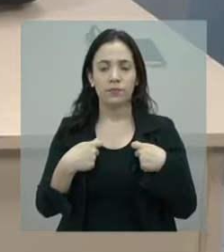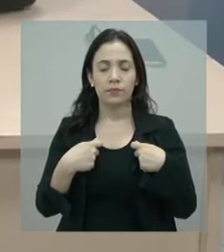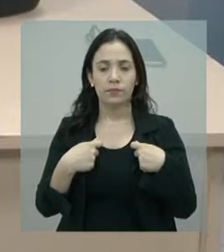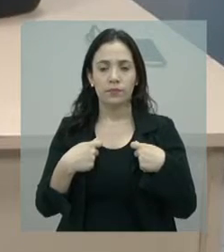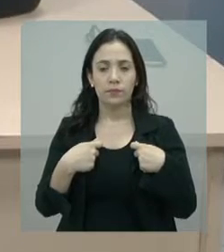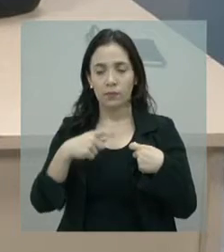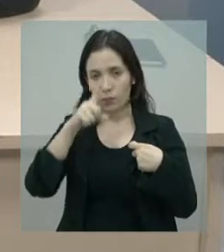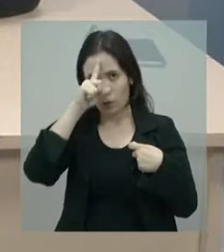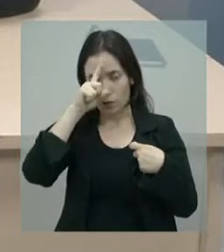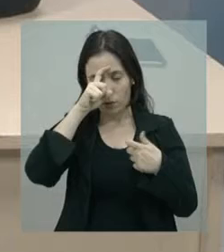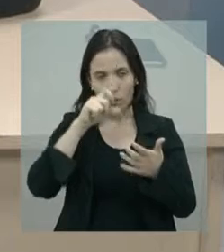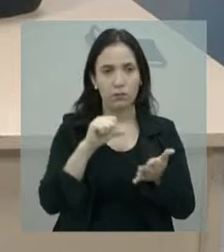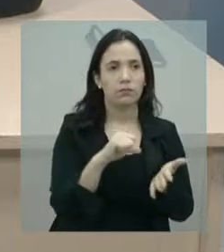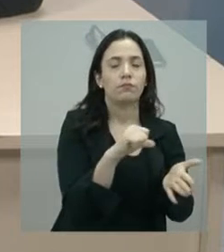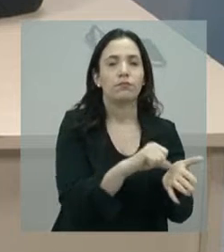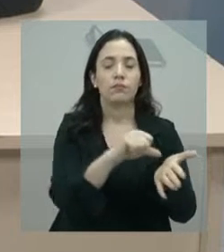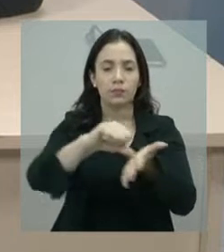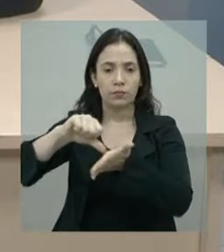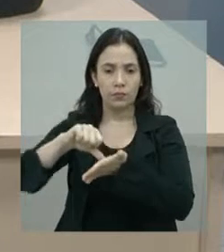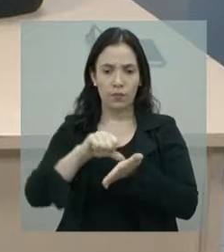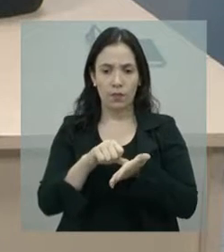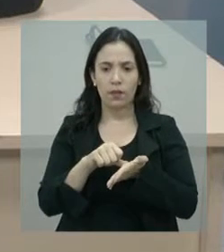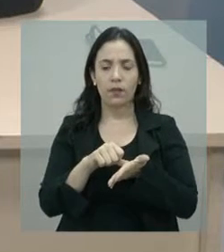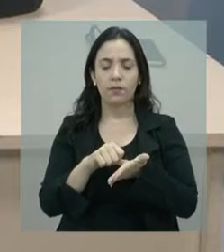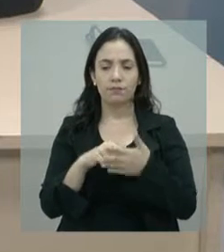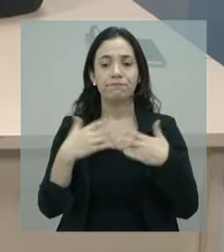Fortalecer os hospitais polo. Pois é, você está falando da questão